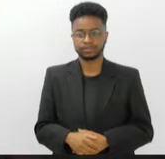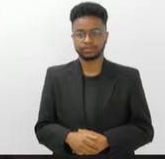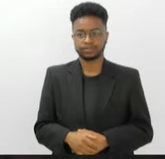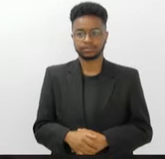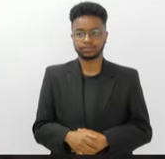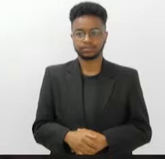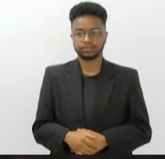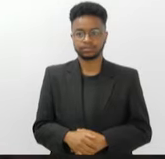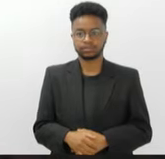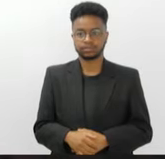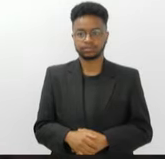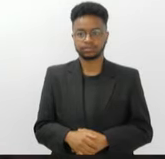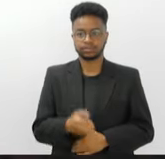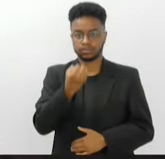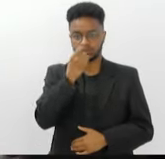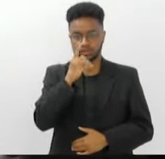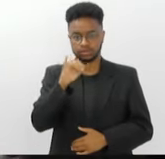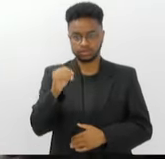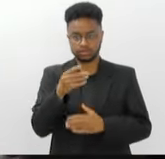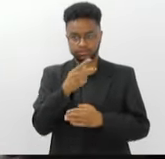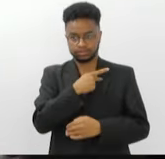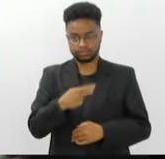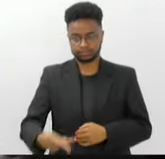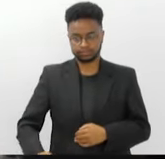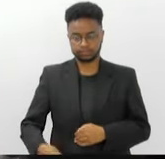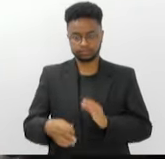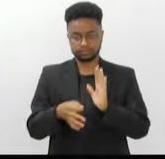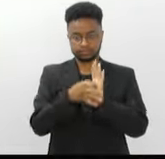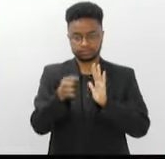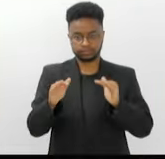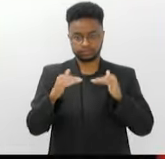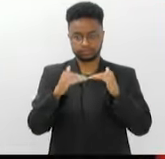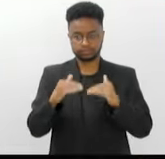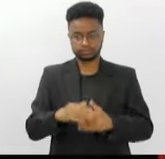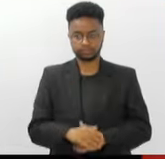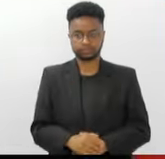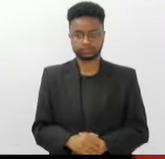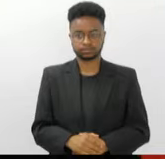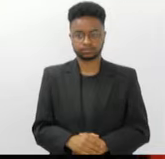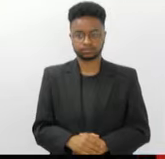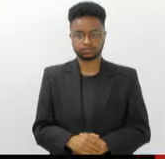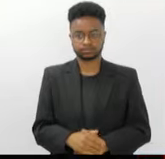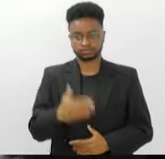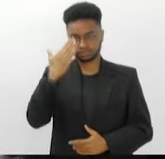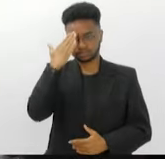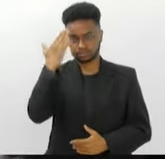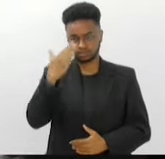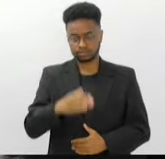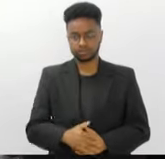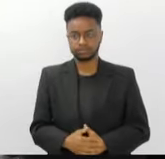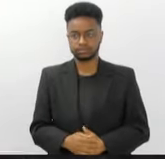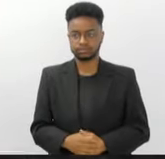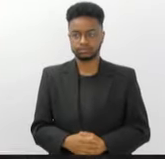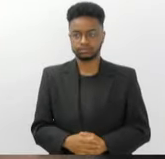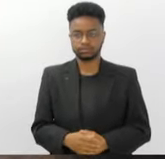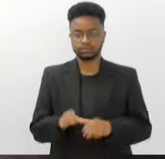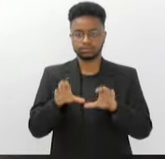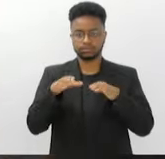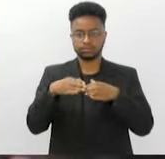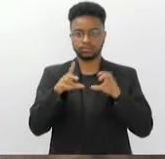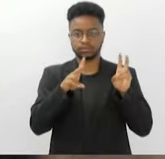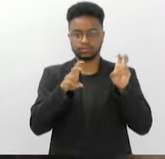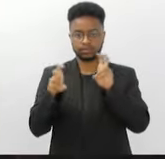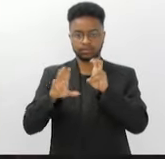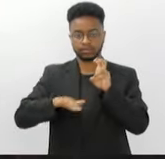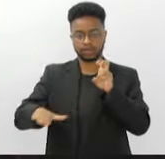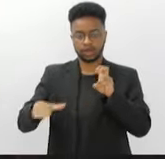ao olhar. Perdão. Bom dia, presidente. Bom dia. Parecer favorável. Muito obrigado, Dani. Pela Comissão de Assuntos